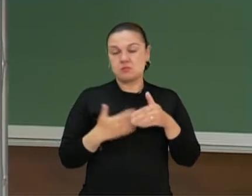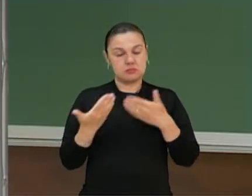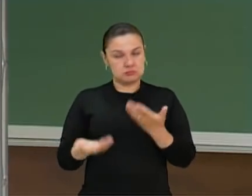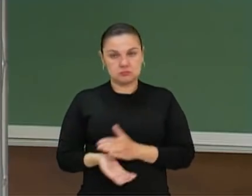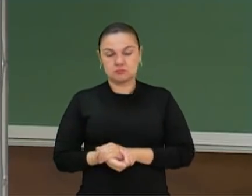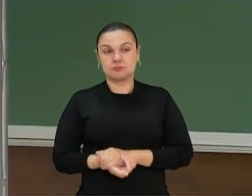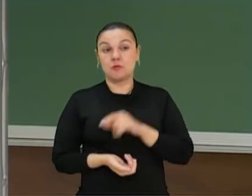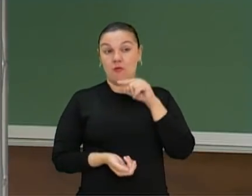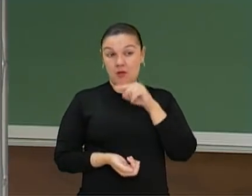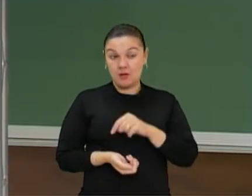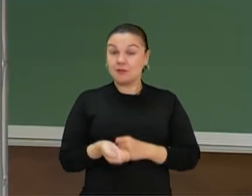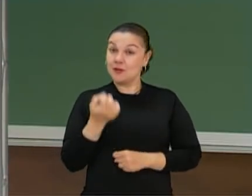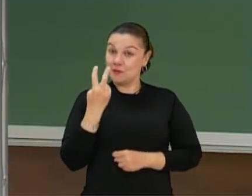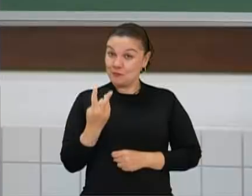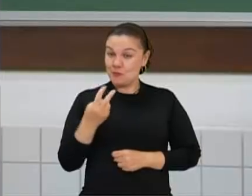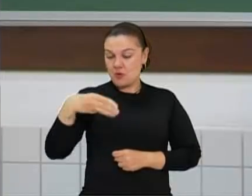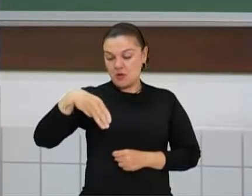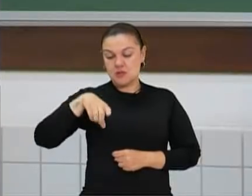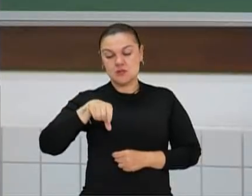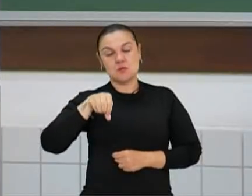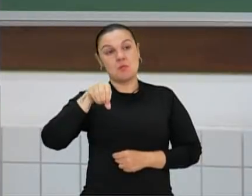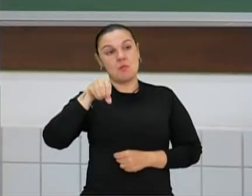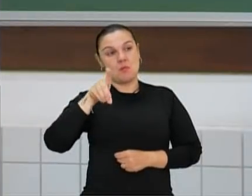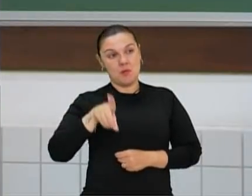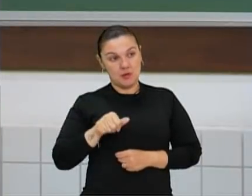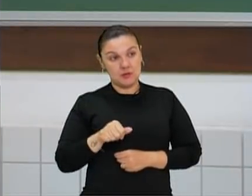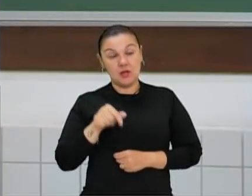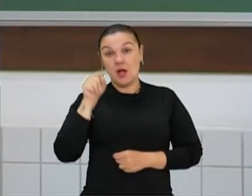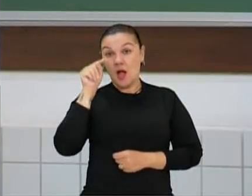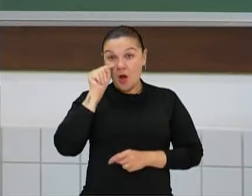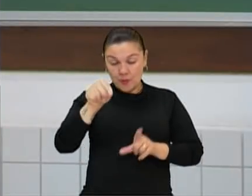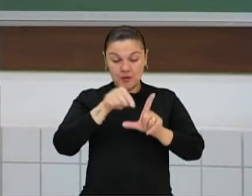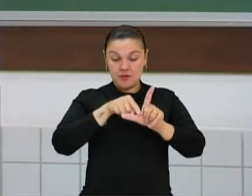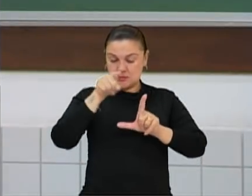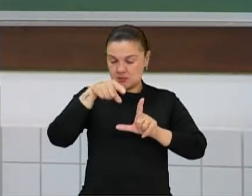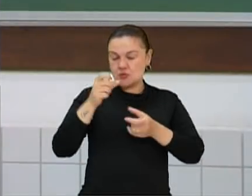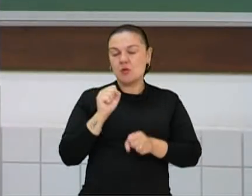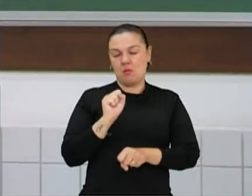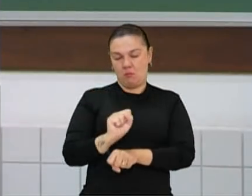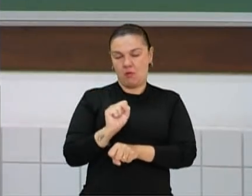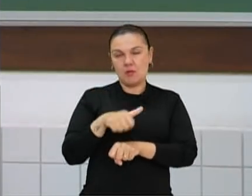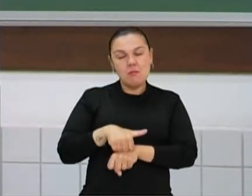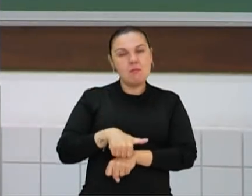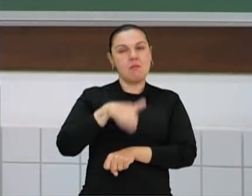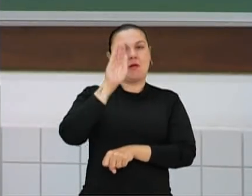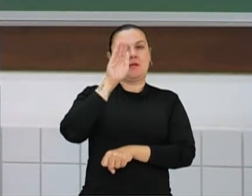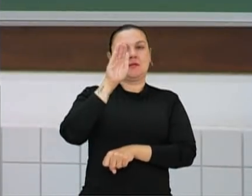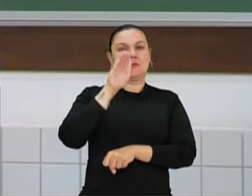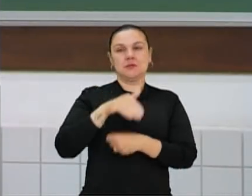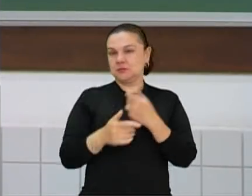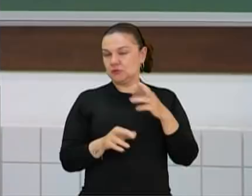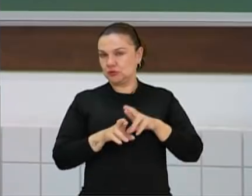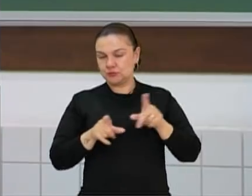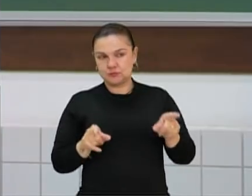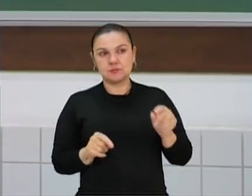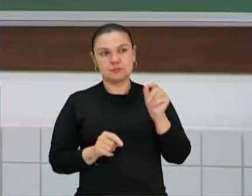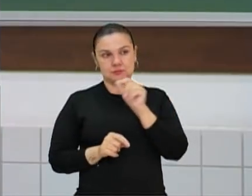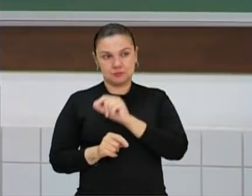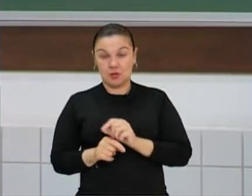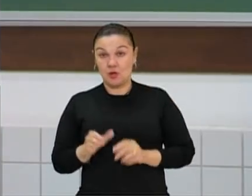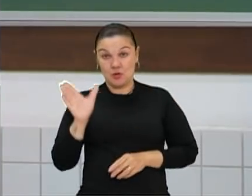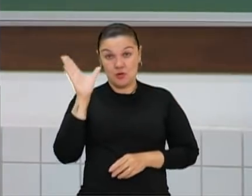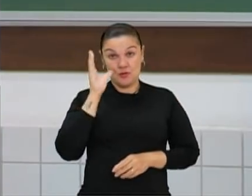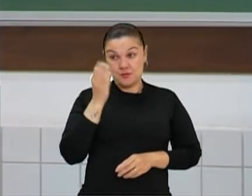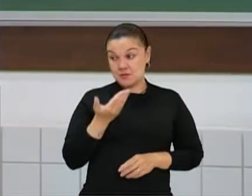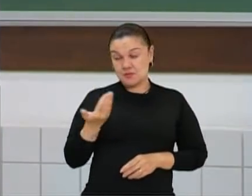Então, é isso aqui tem 2 modas. Então, a moda é a única medida estatística que pode ser mais de uma. Por curiosidade, né, eu